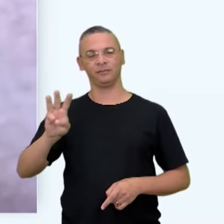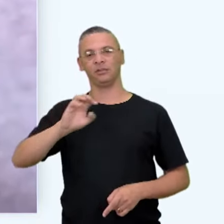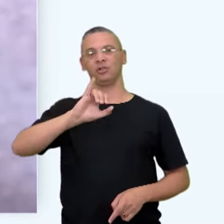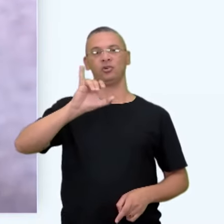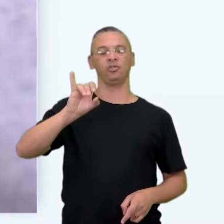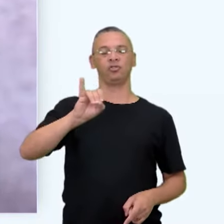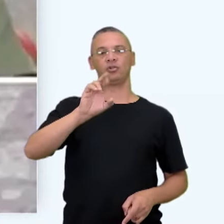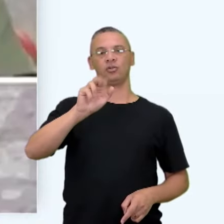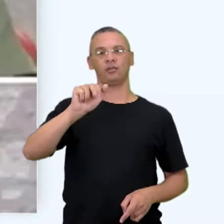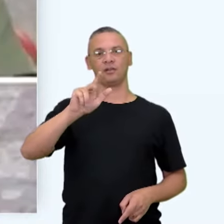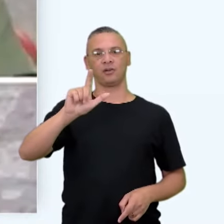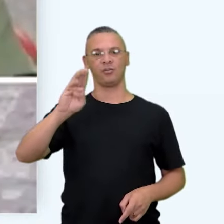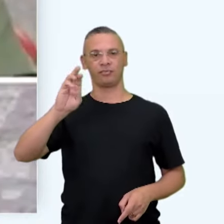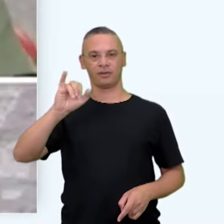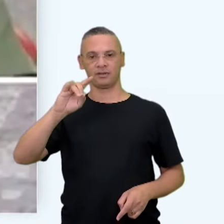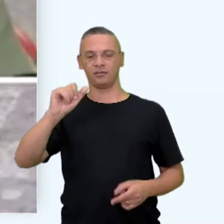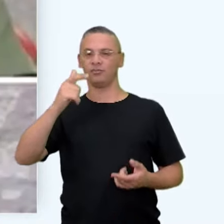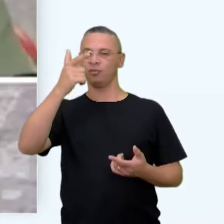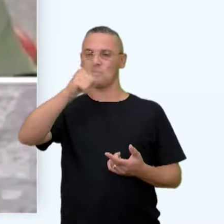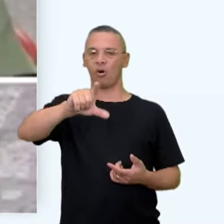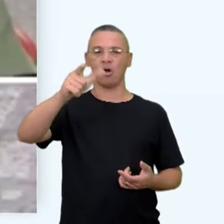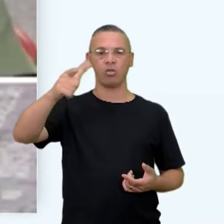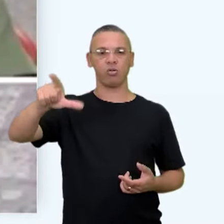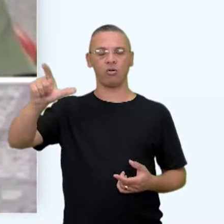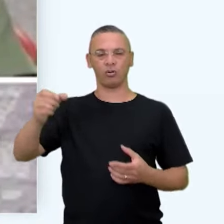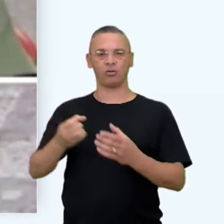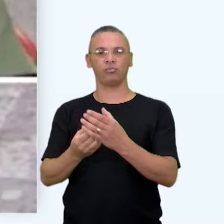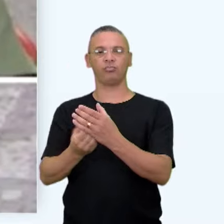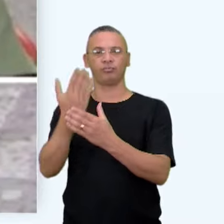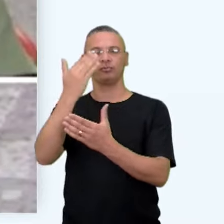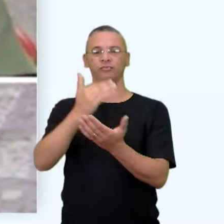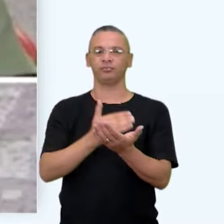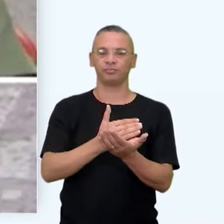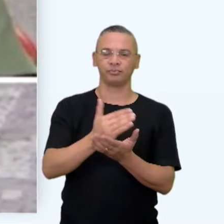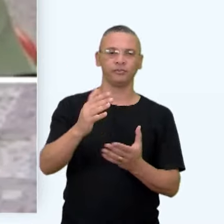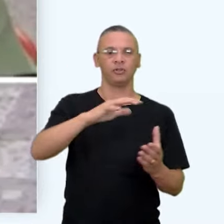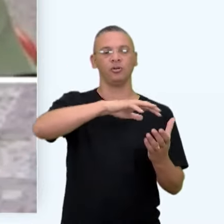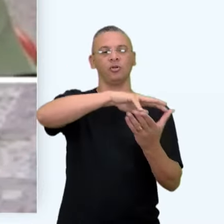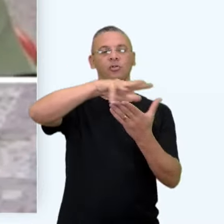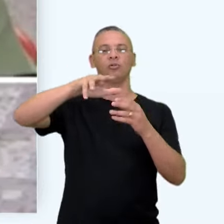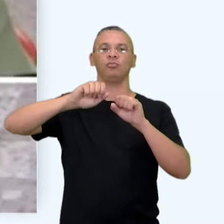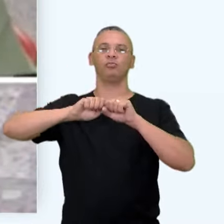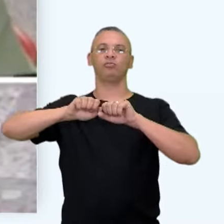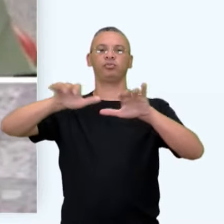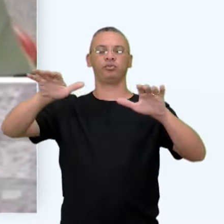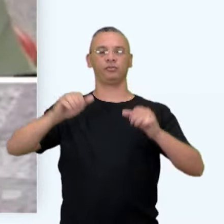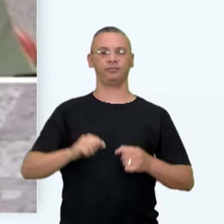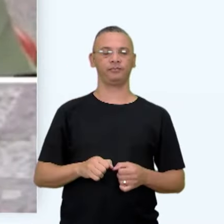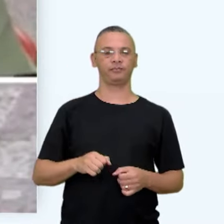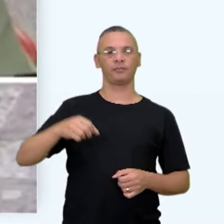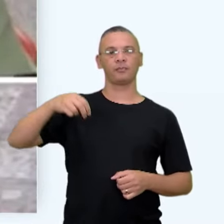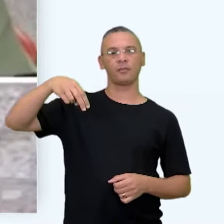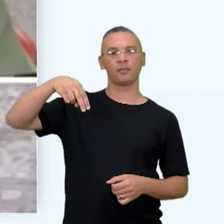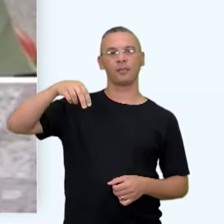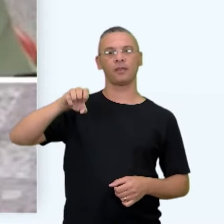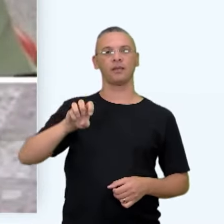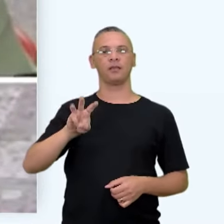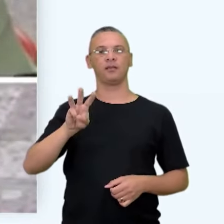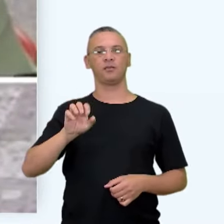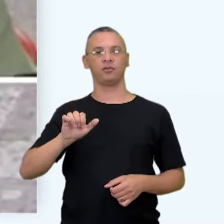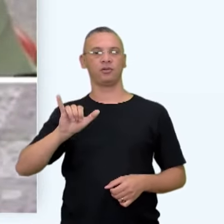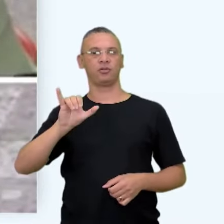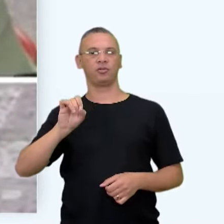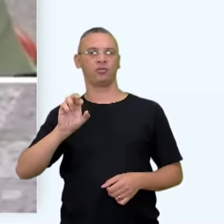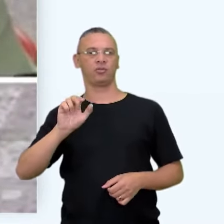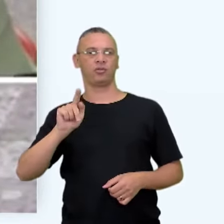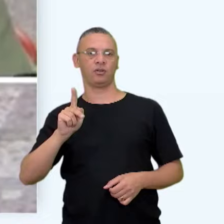sequência vieram outros, não só no Brasil, como no mundo. O New York Times, por exemplo, botou o seu primeiro website